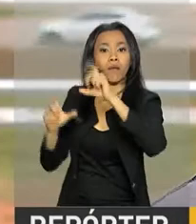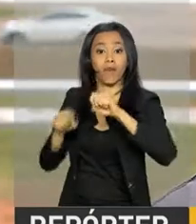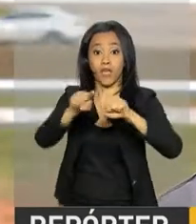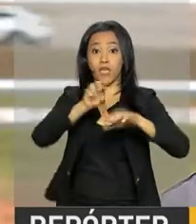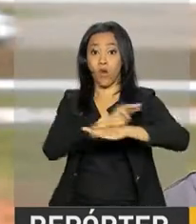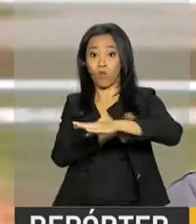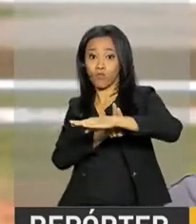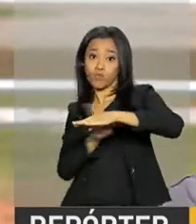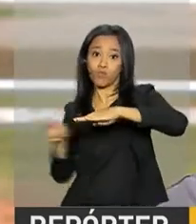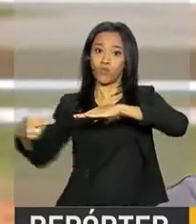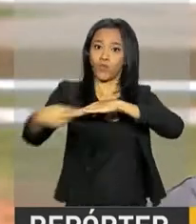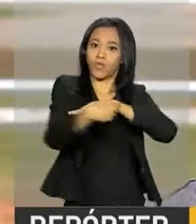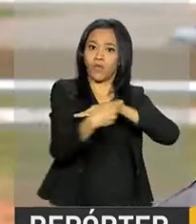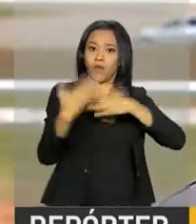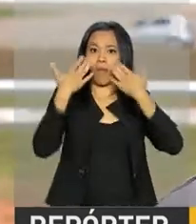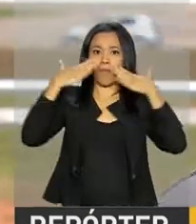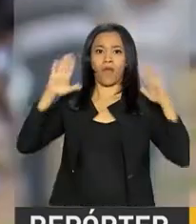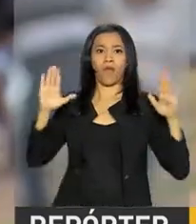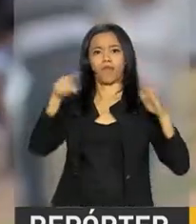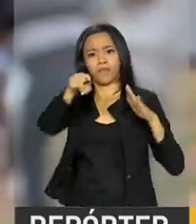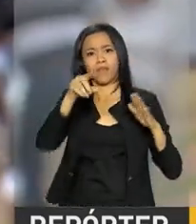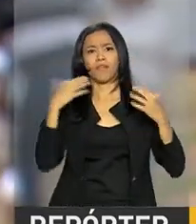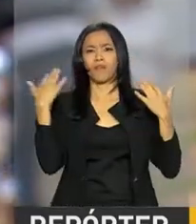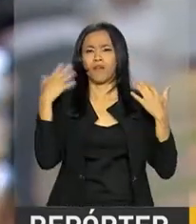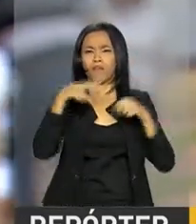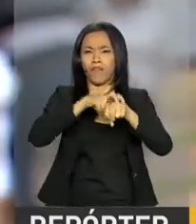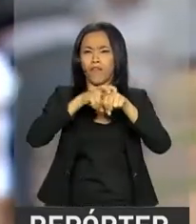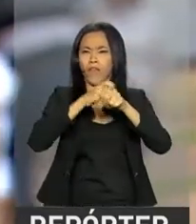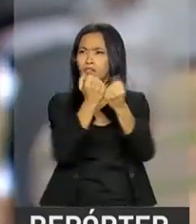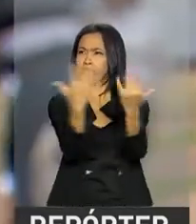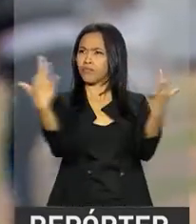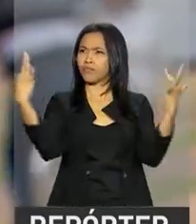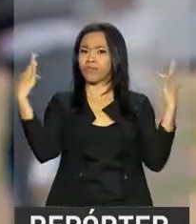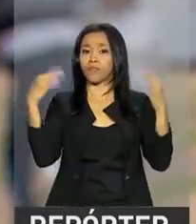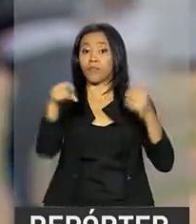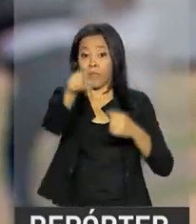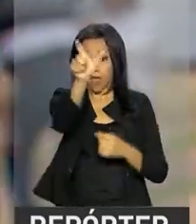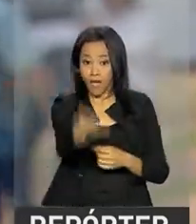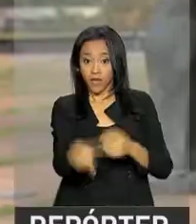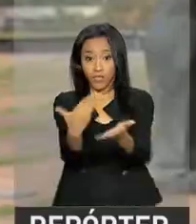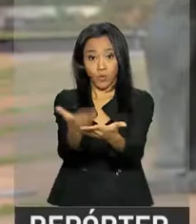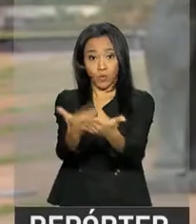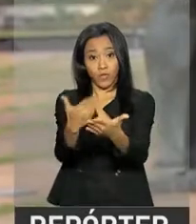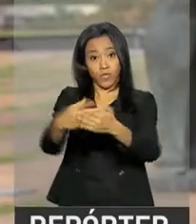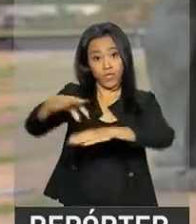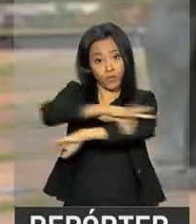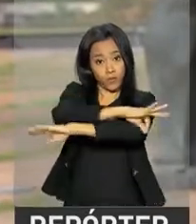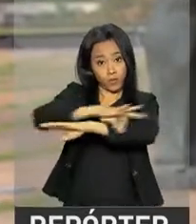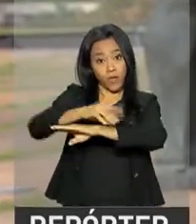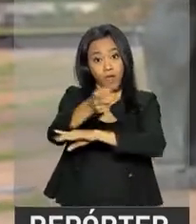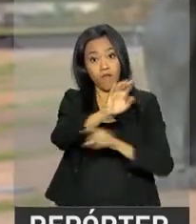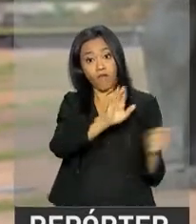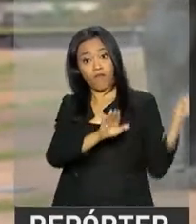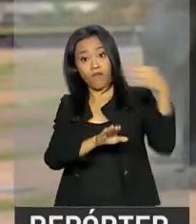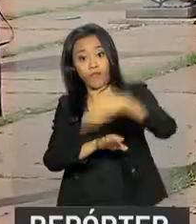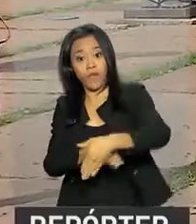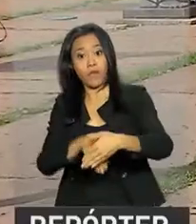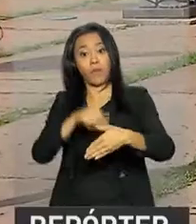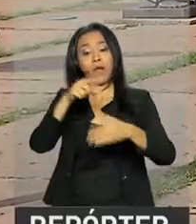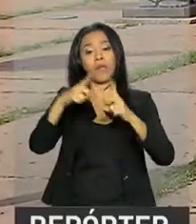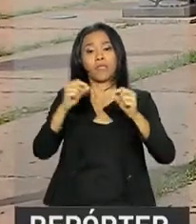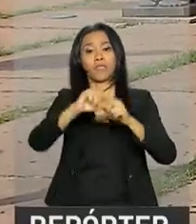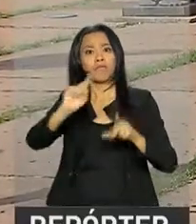é uma cidade muito bonita muito verde a carioca e estudante de arquitetura veio a brasília pela primeira vez